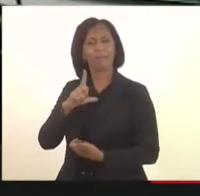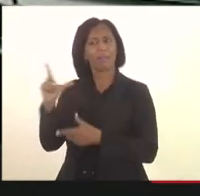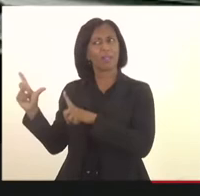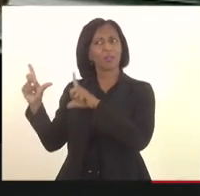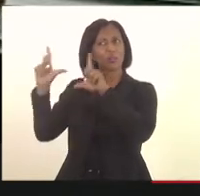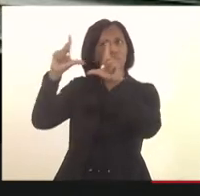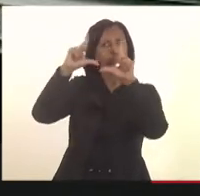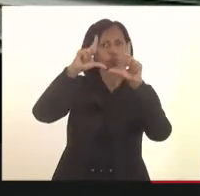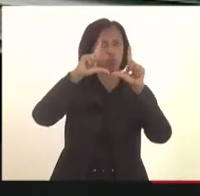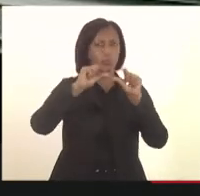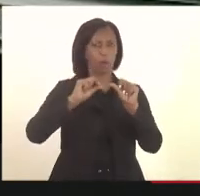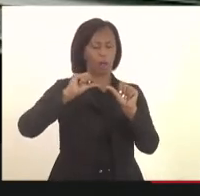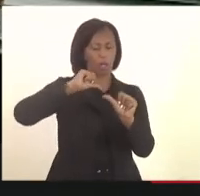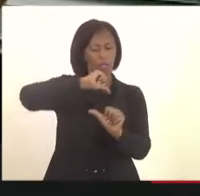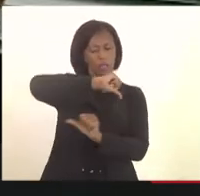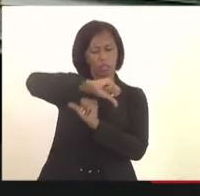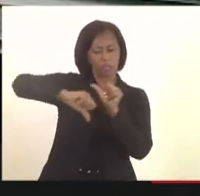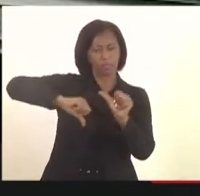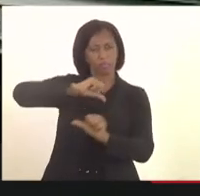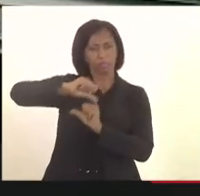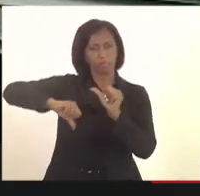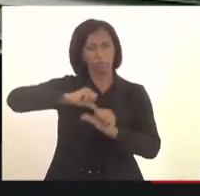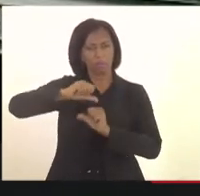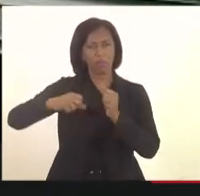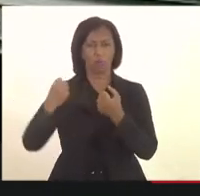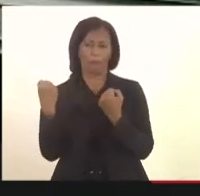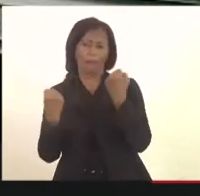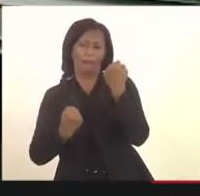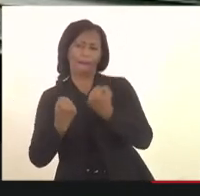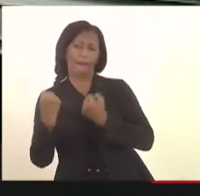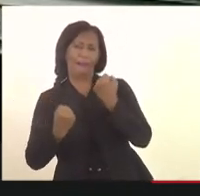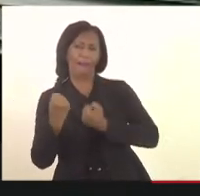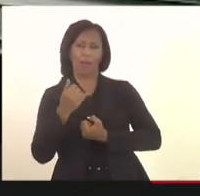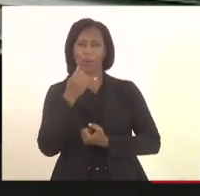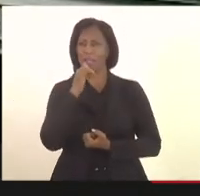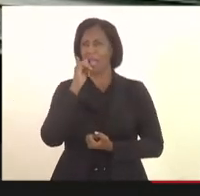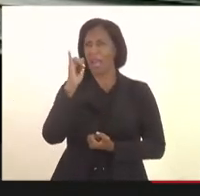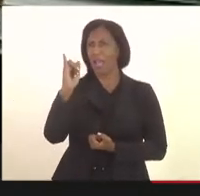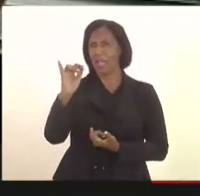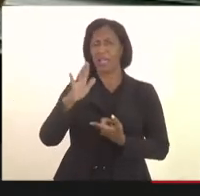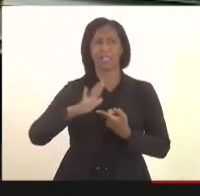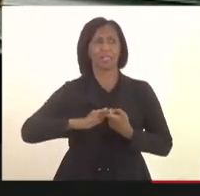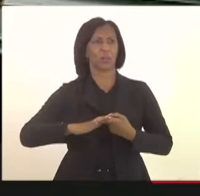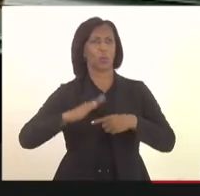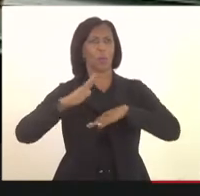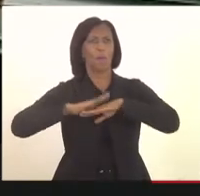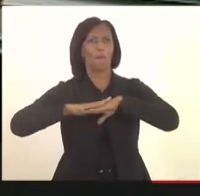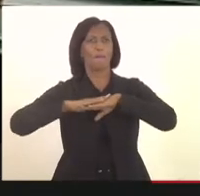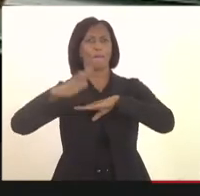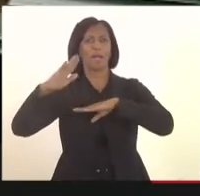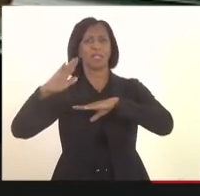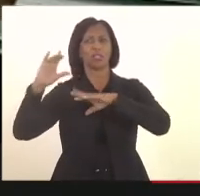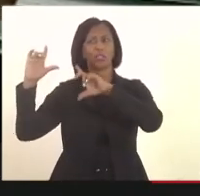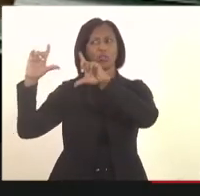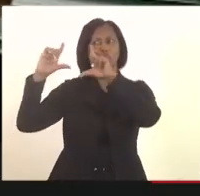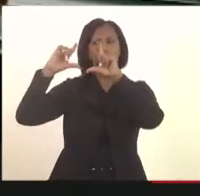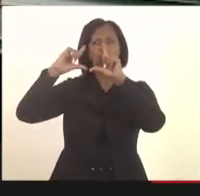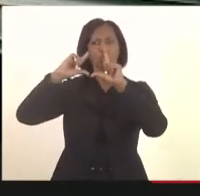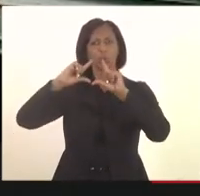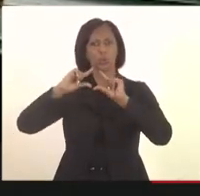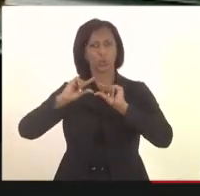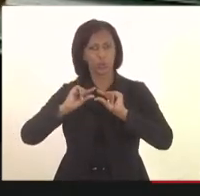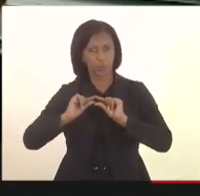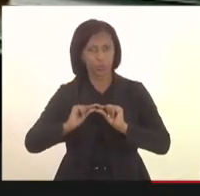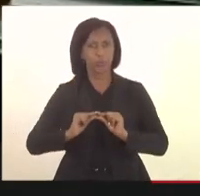reduzir, transformar a frota de veículos em carros elétricos, cada vez mais diminuir as emissões, etc. Essa é a